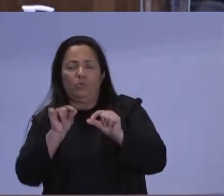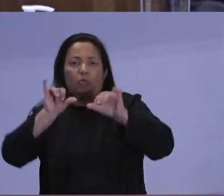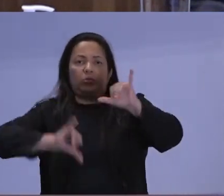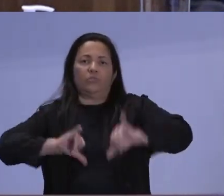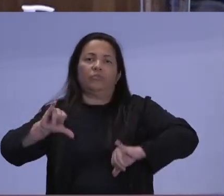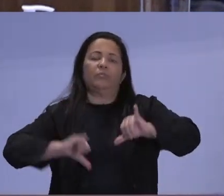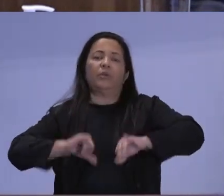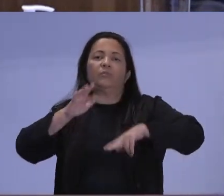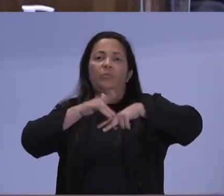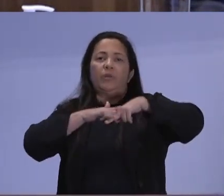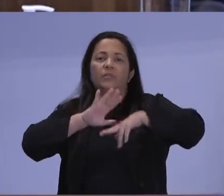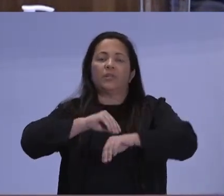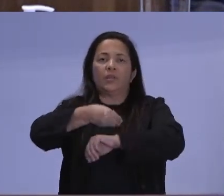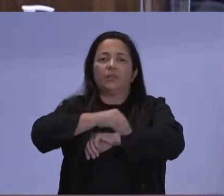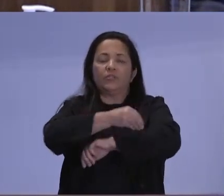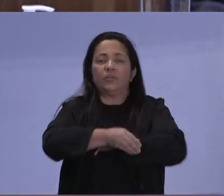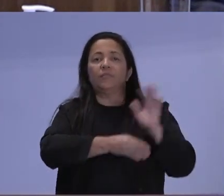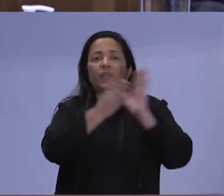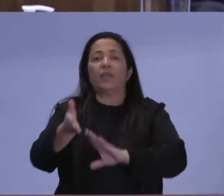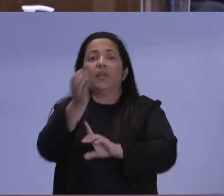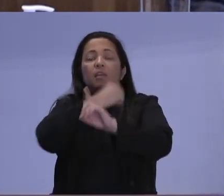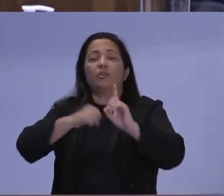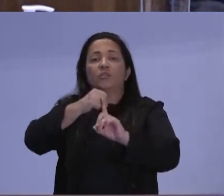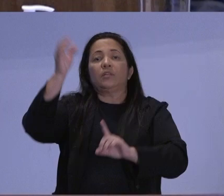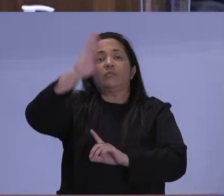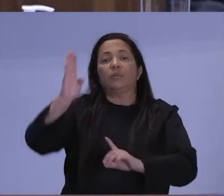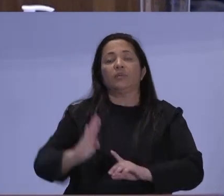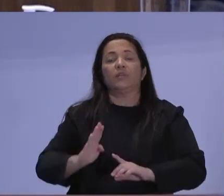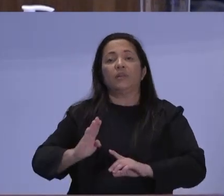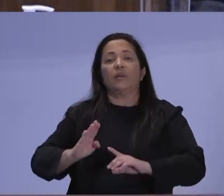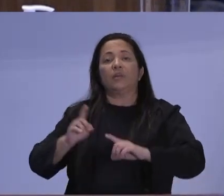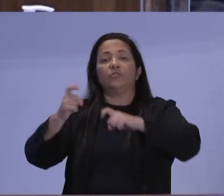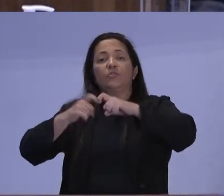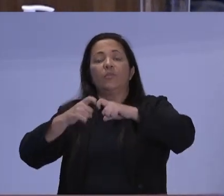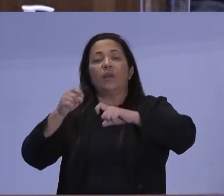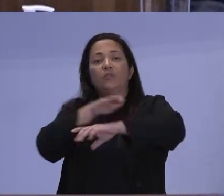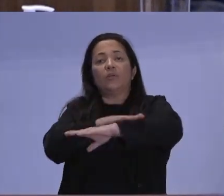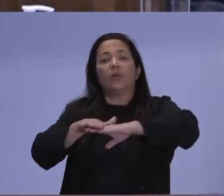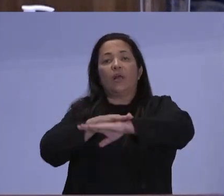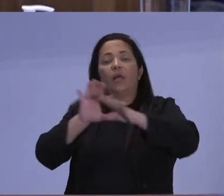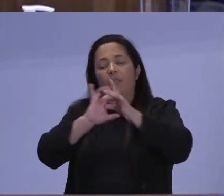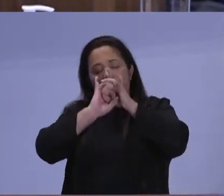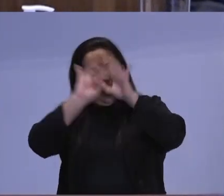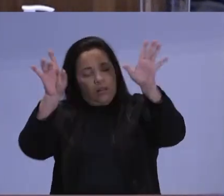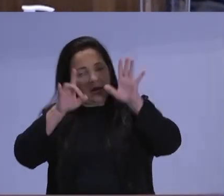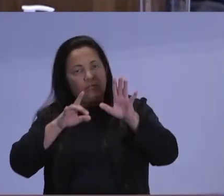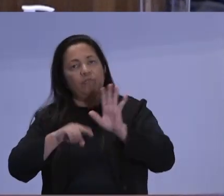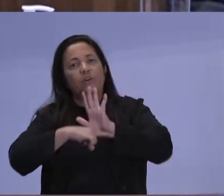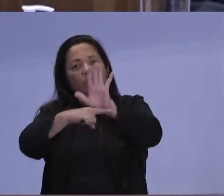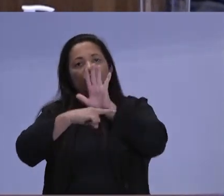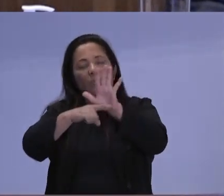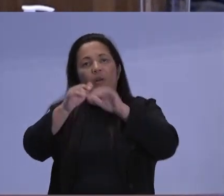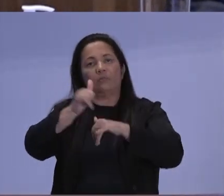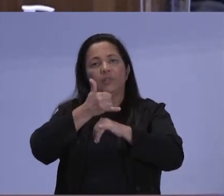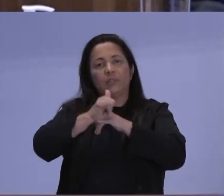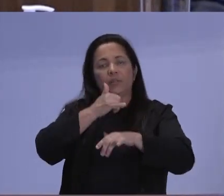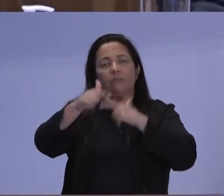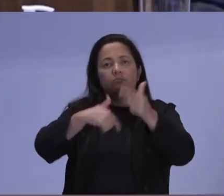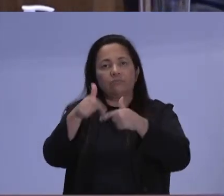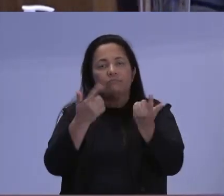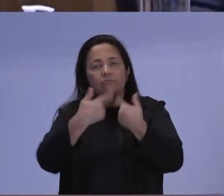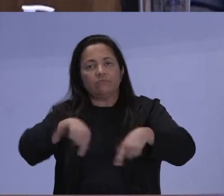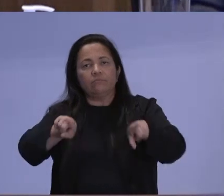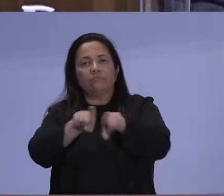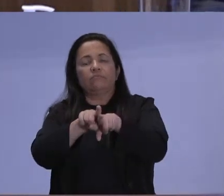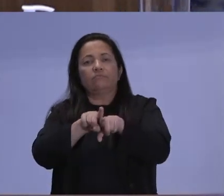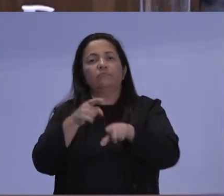né? E a Sociedade Brasileira de Dermatologia fica à disposição para ajudar nessas estratégias, né? Então, nós somos